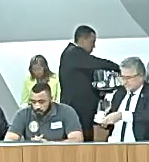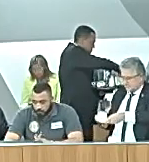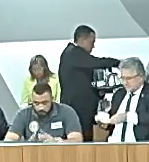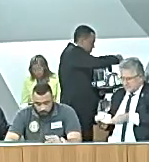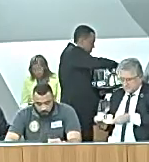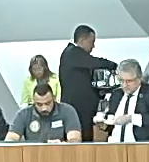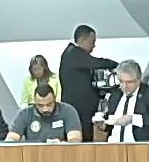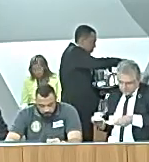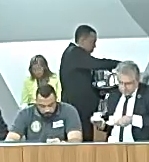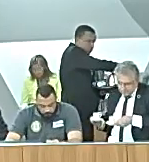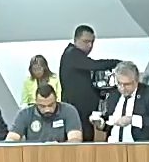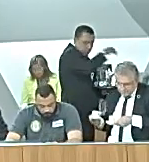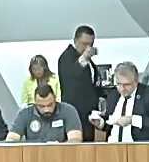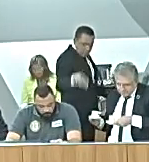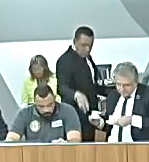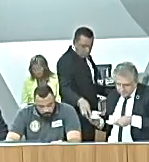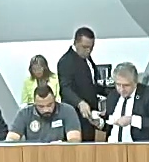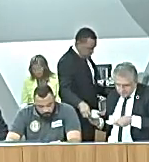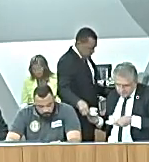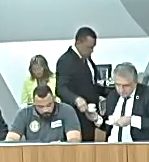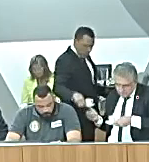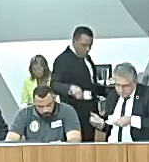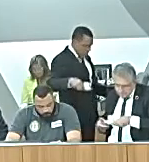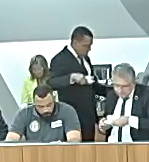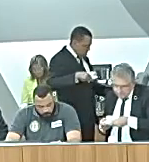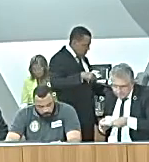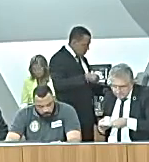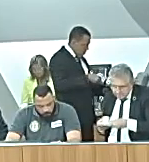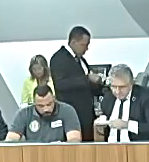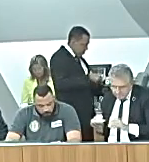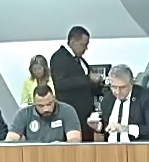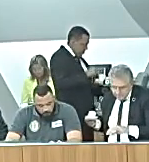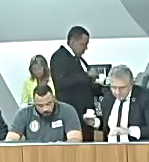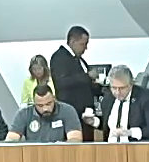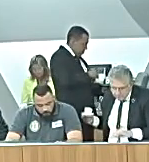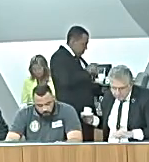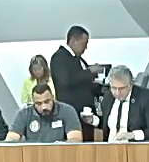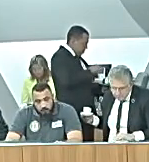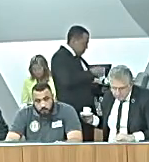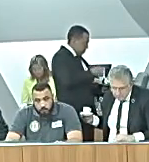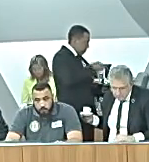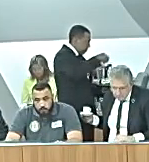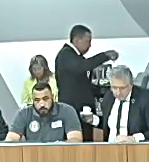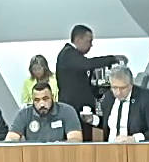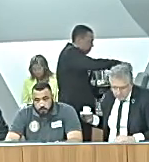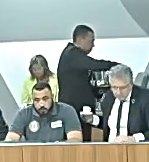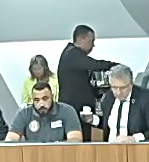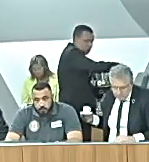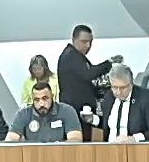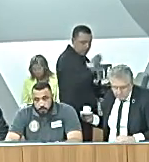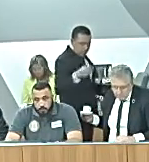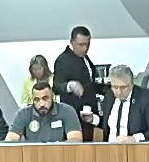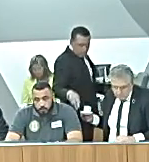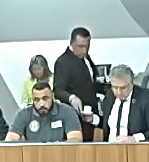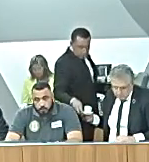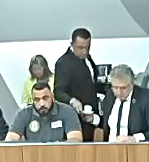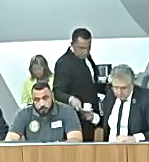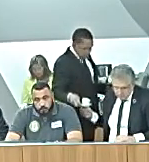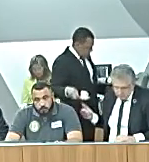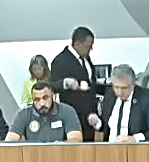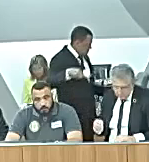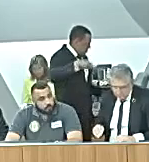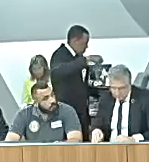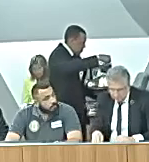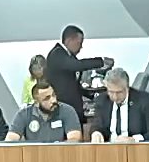então tenho em mim uma porta voz de vocês na luta e assim como o sargento rodrigues disse é o meu